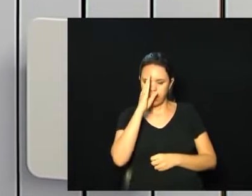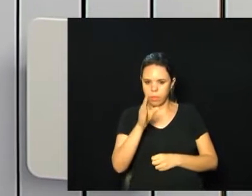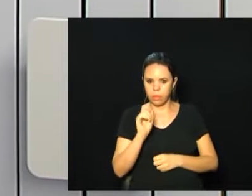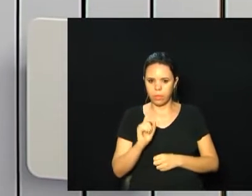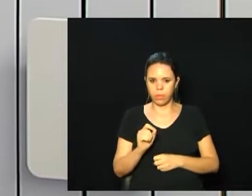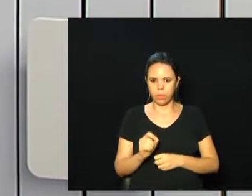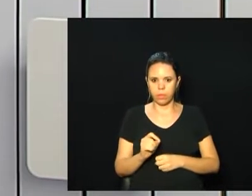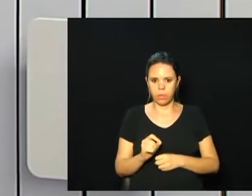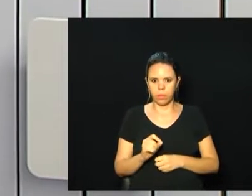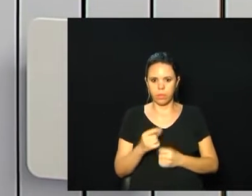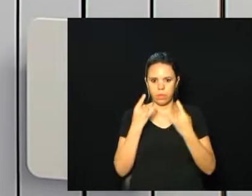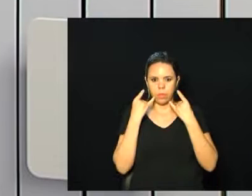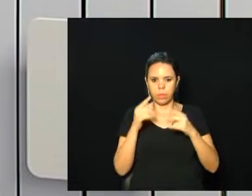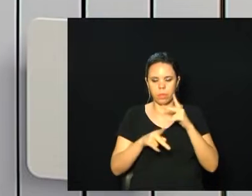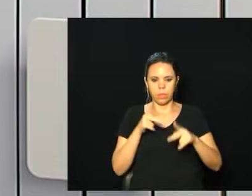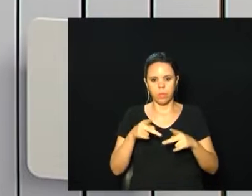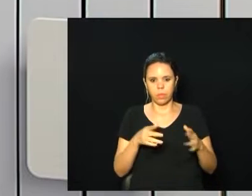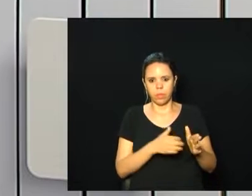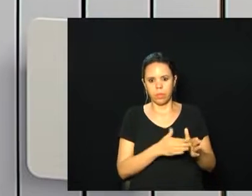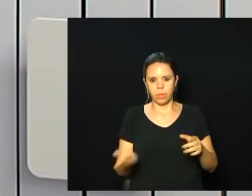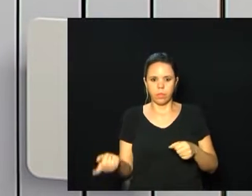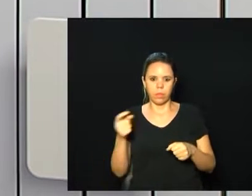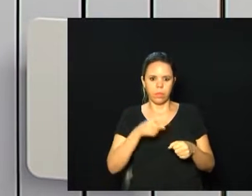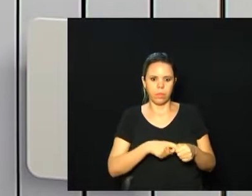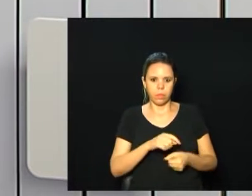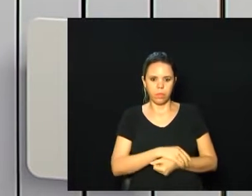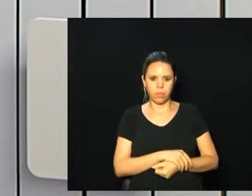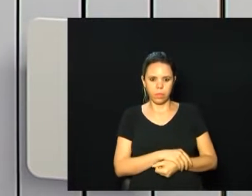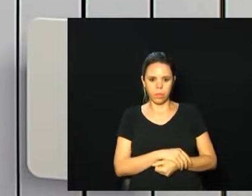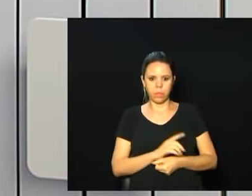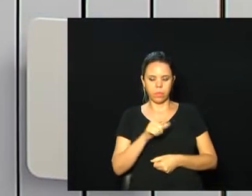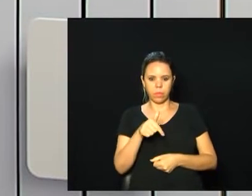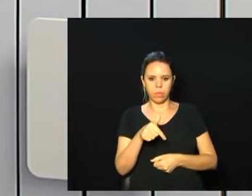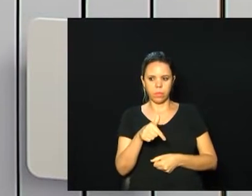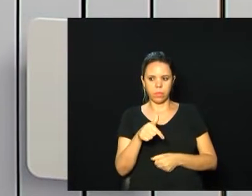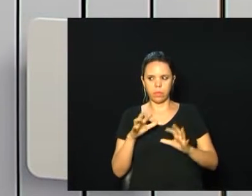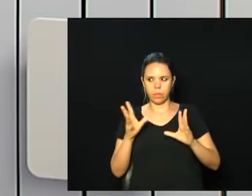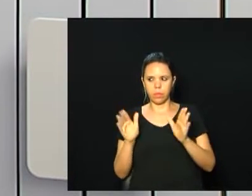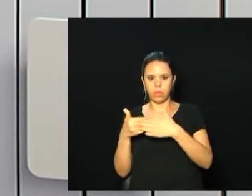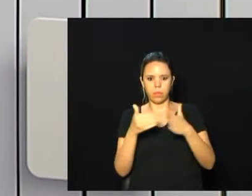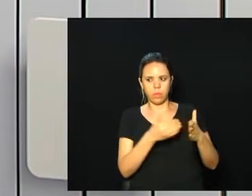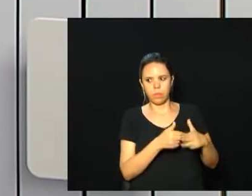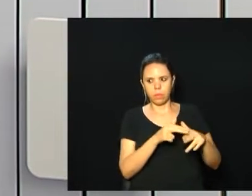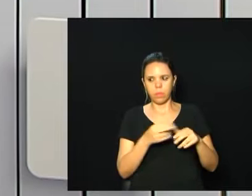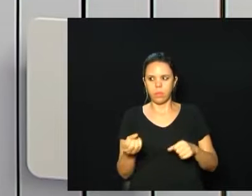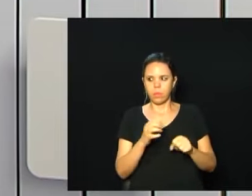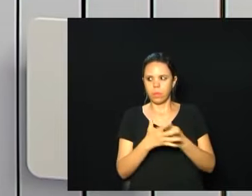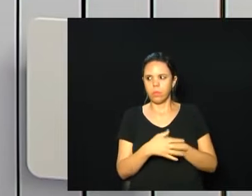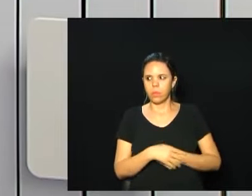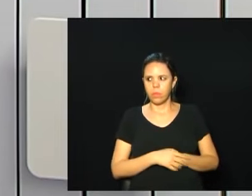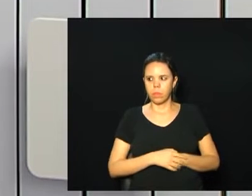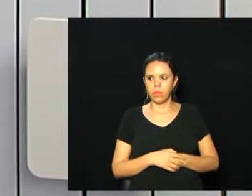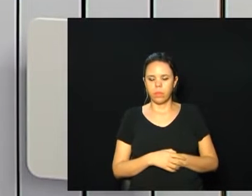essenciais para atrair o público nessa retomada aí, após tudo fechar devido ao novo